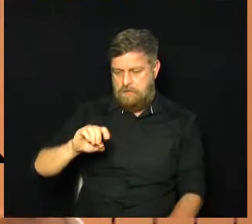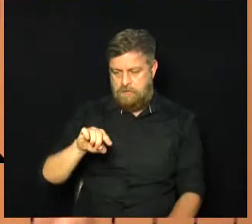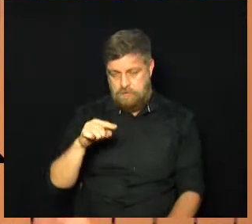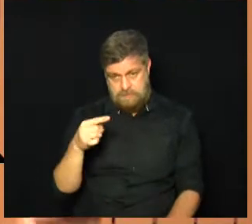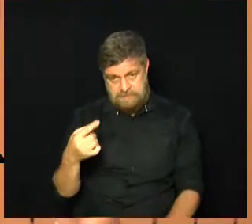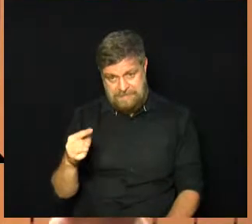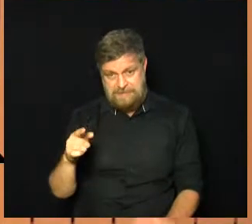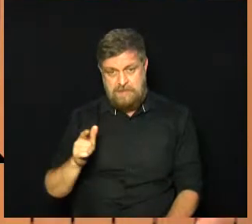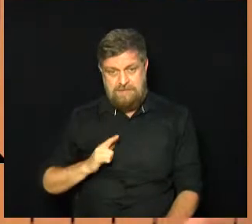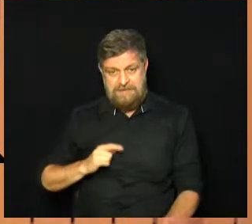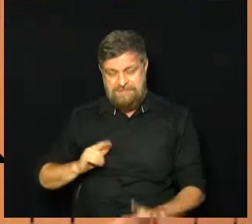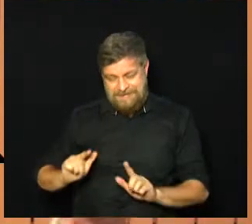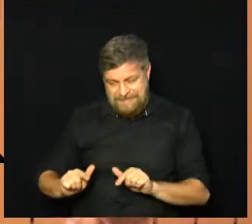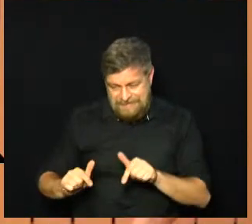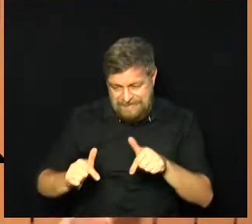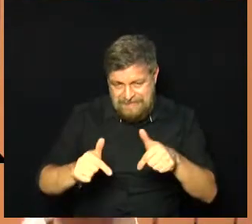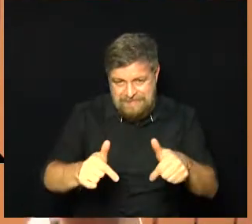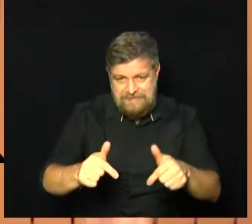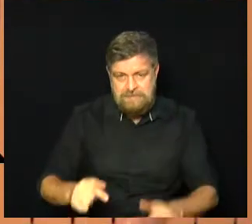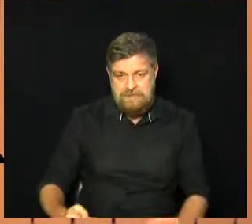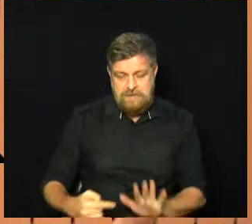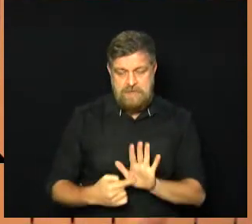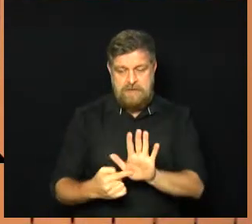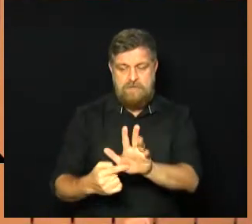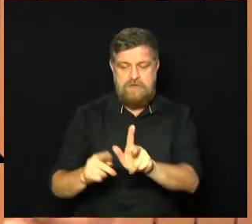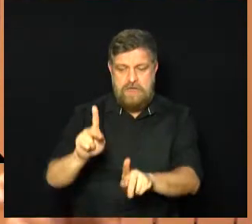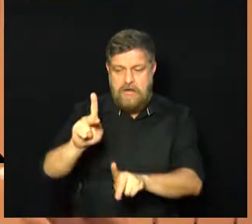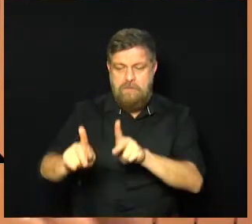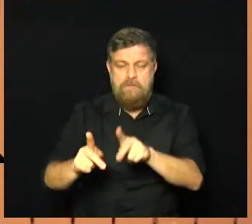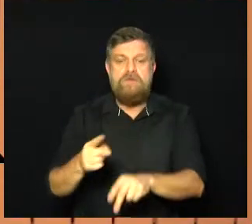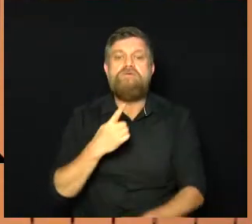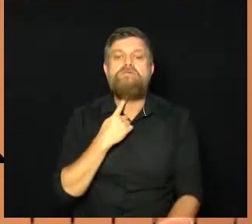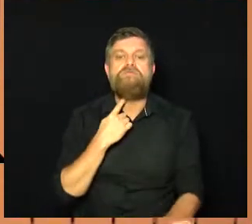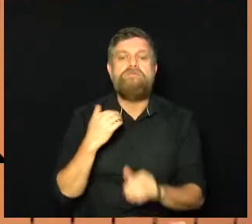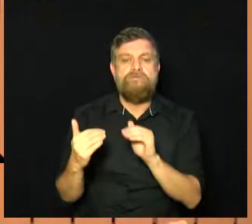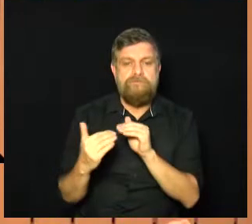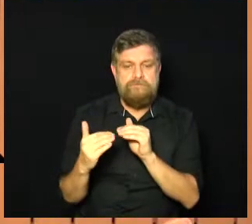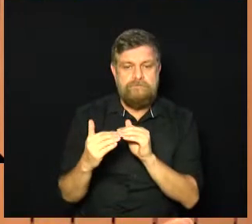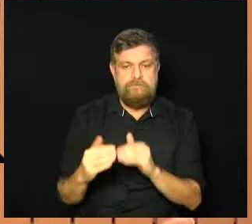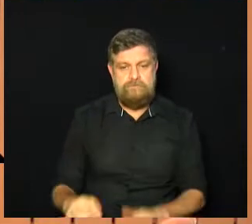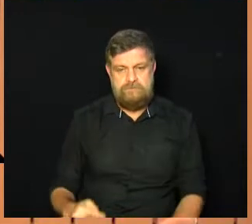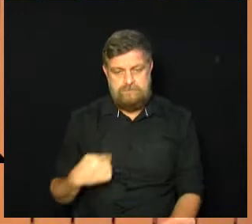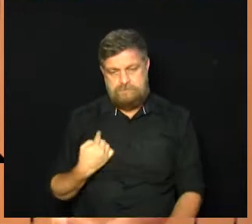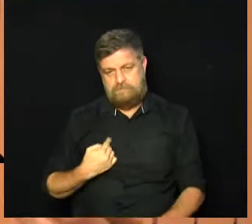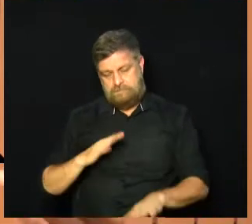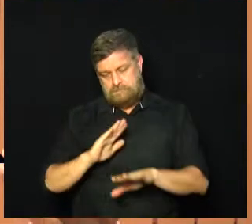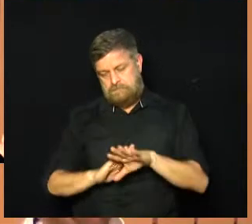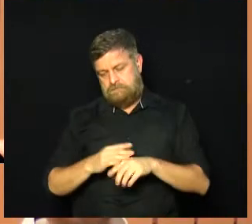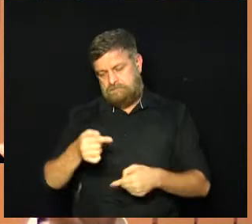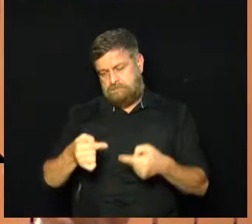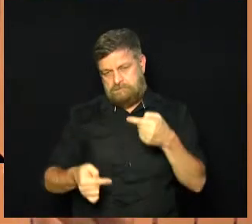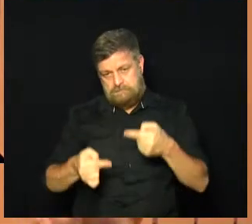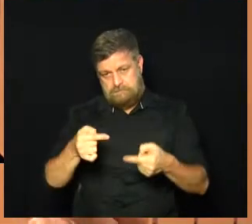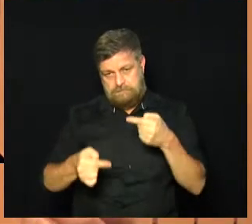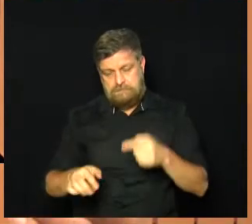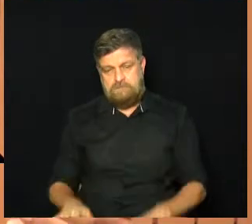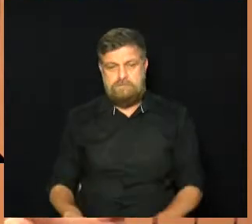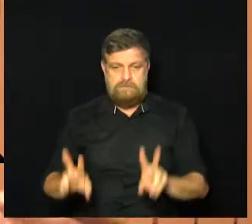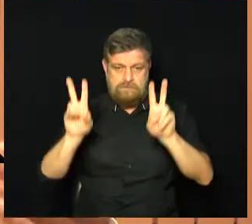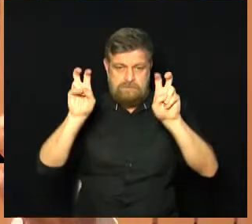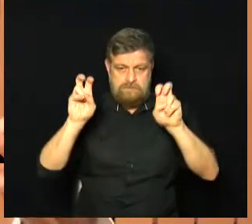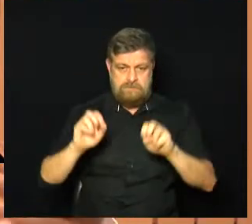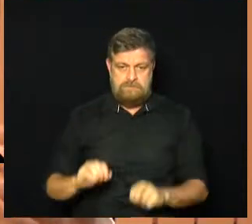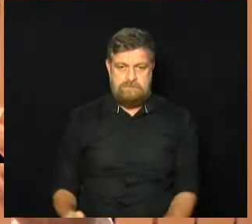cobranças que reflitam diretamente o que a nossa população quer. Além disso, a gente fez um outro debate que foi sobre desenvolvimento